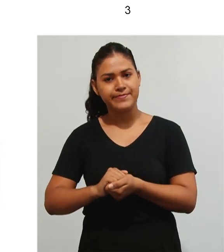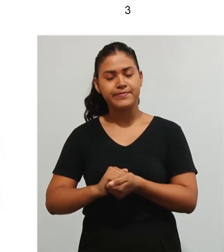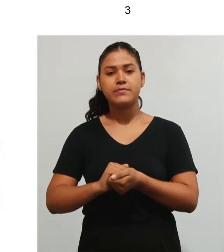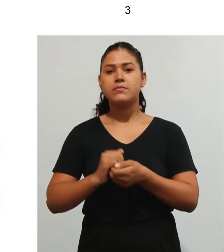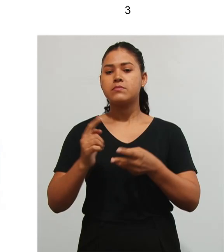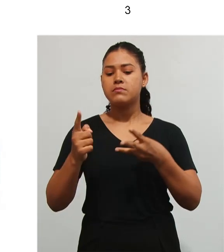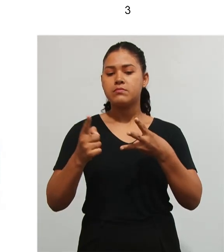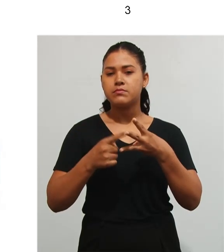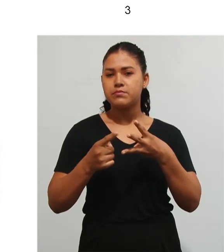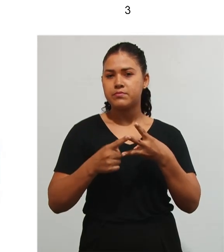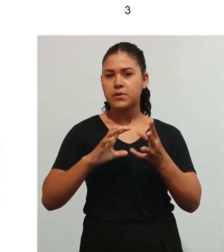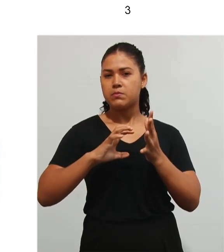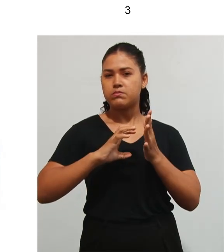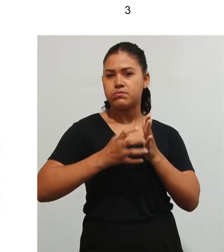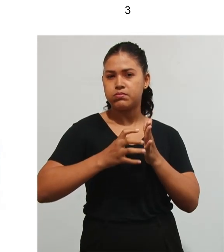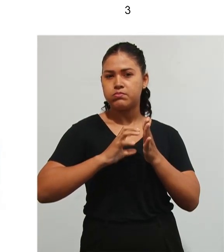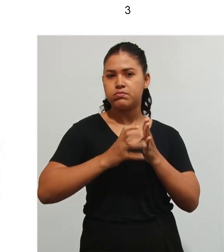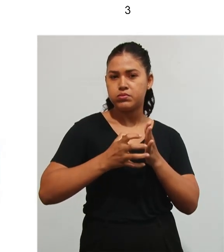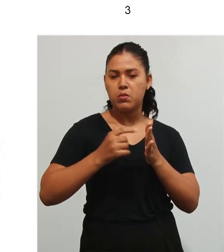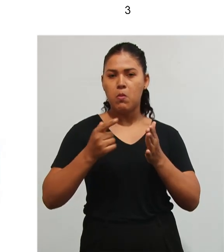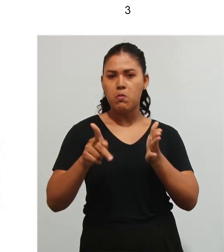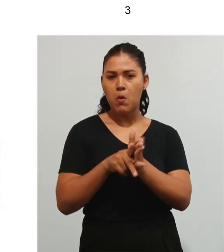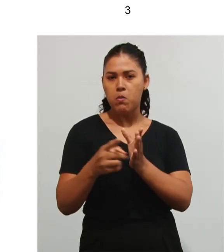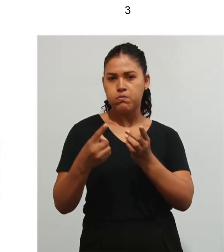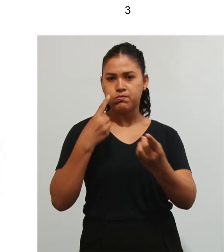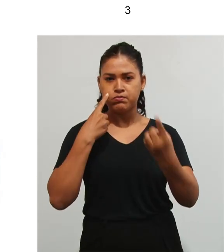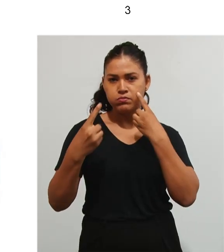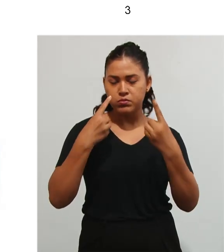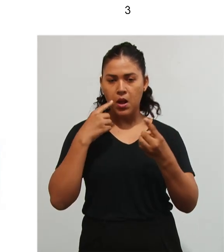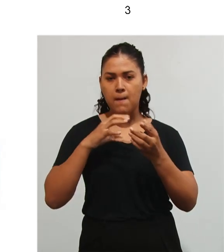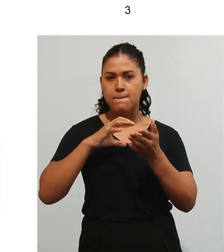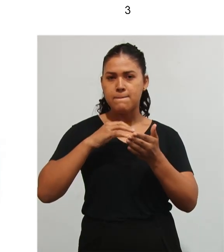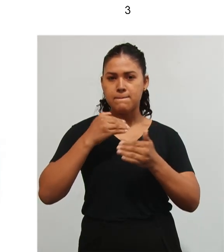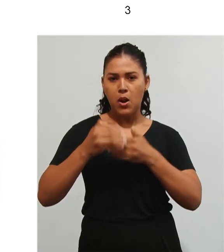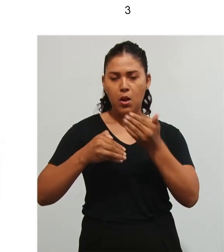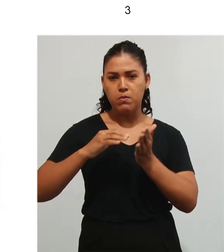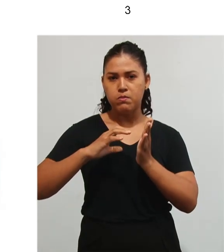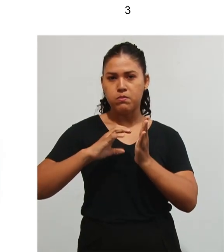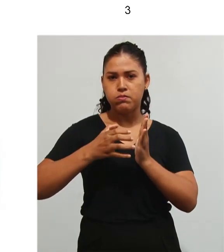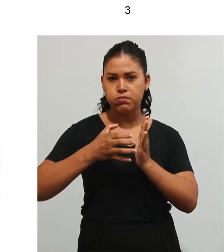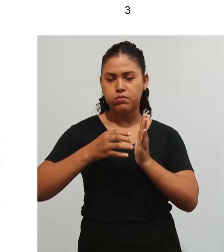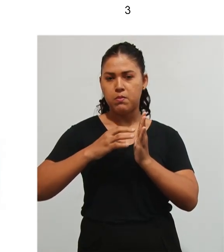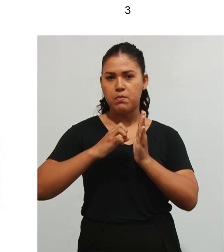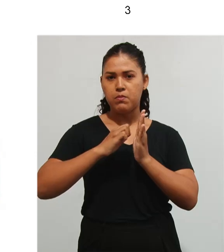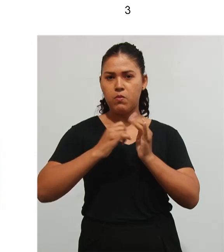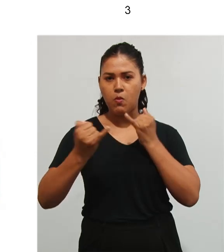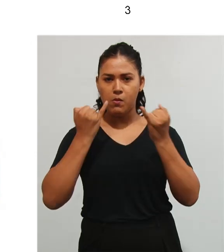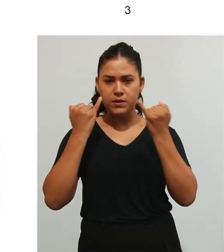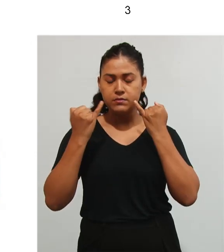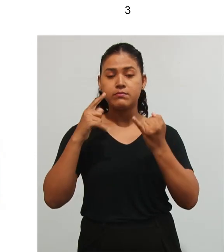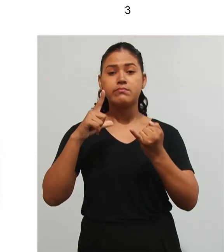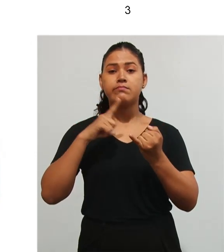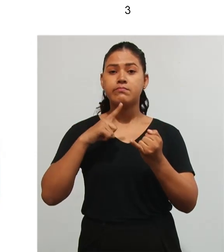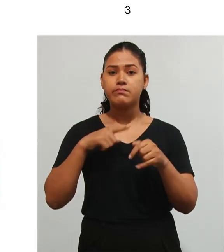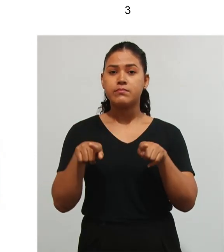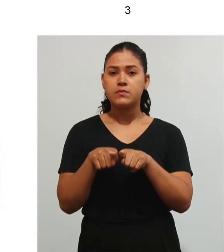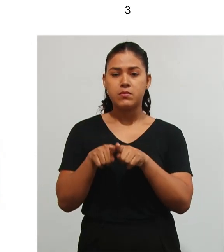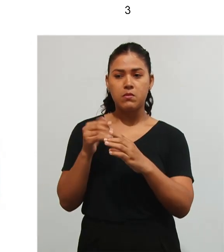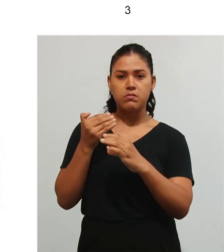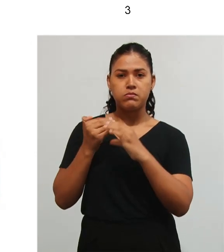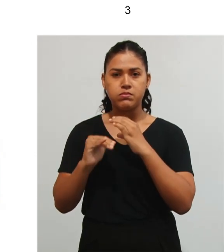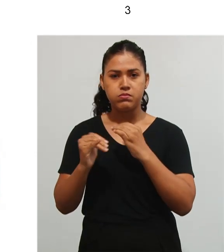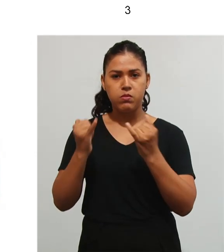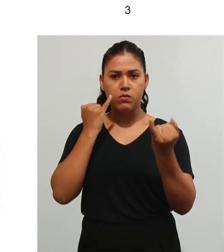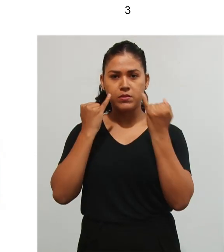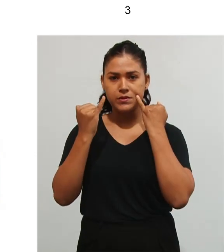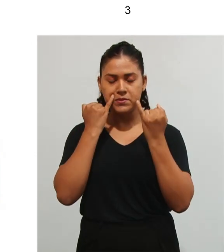computador realiza o processamento desses dados, então essa tarefa é realizada pelo processador, e nós temos a saída desses dados, que é a